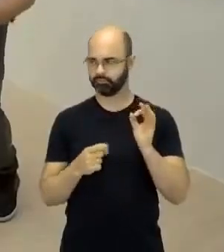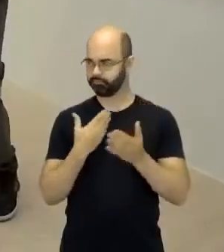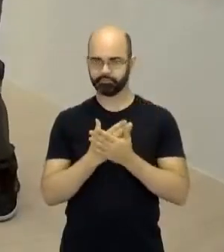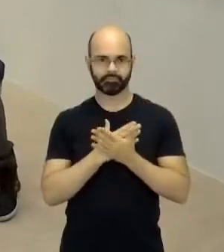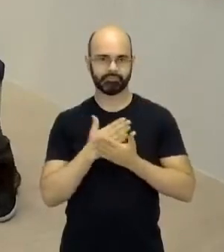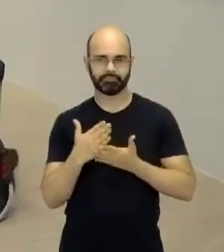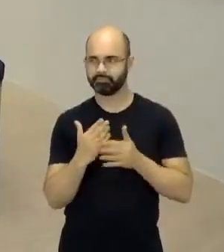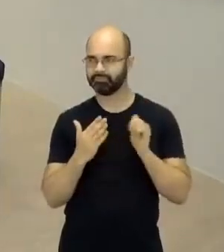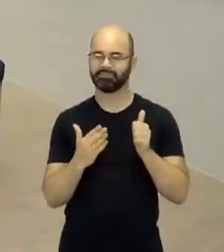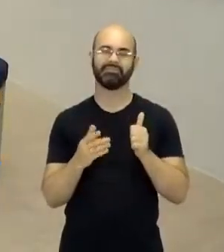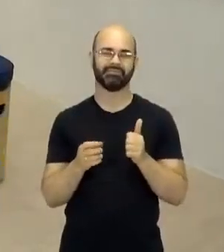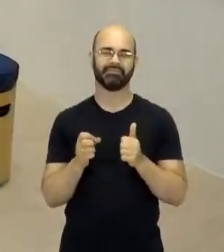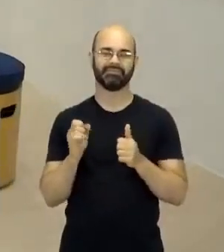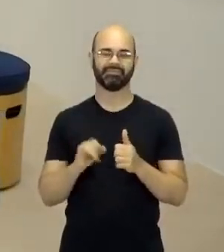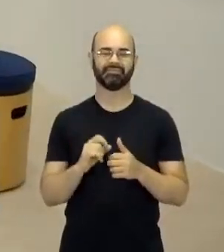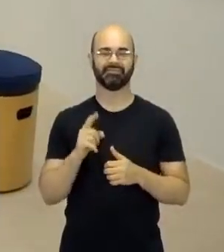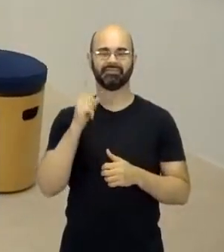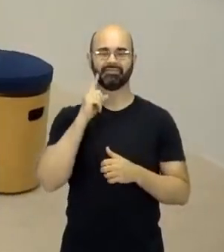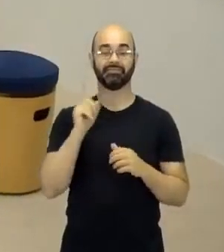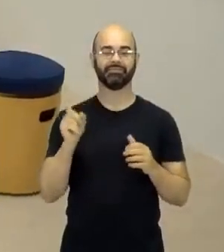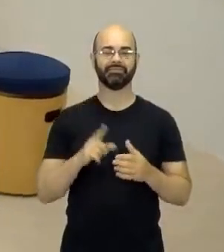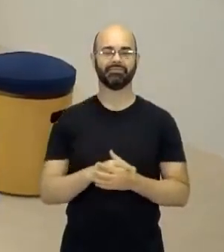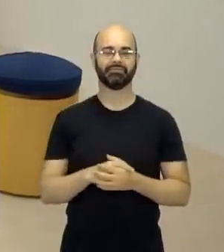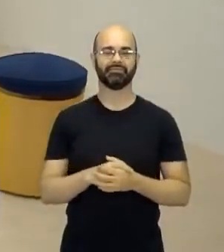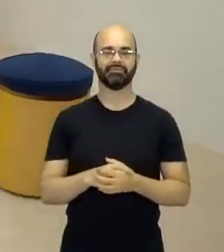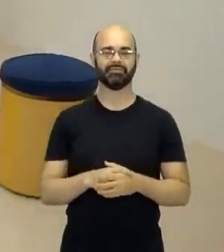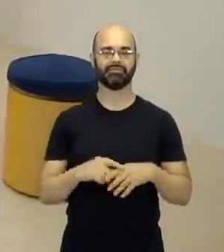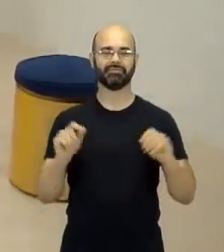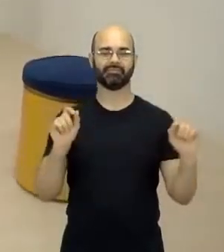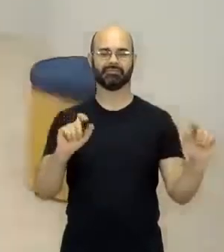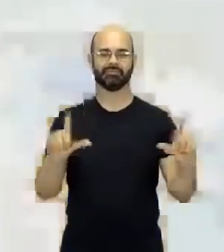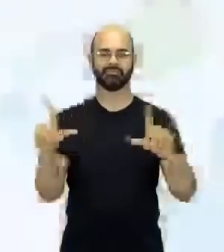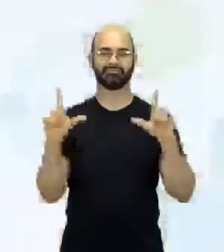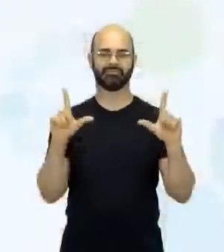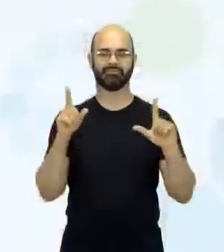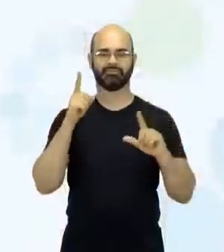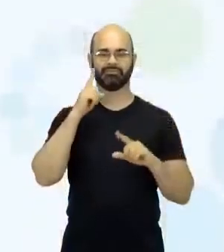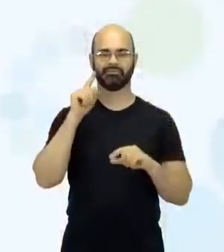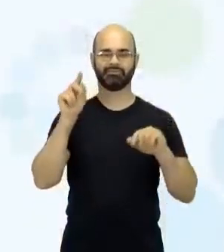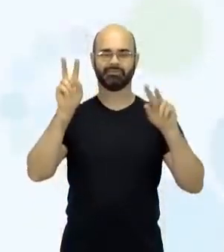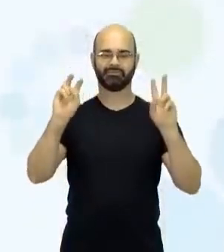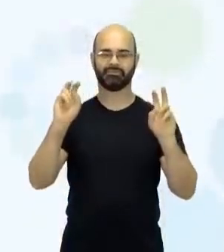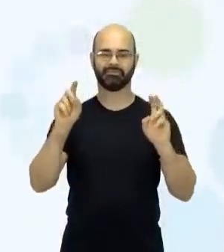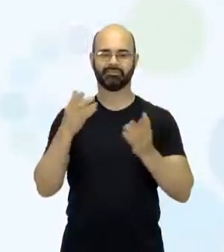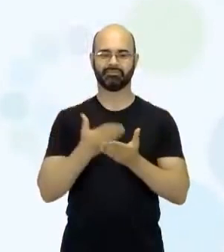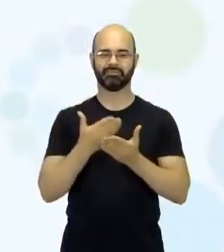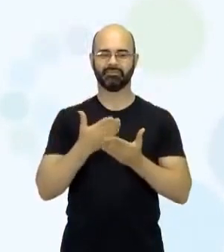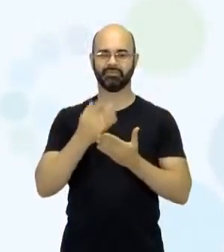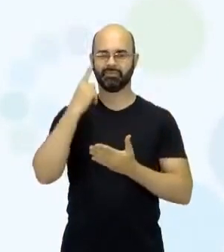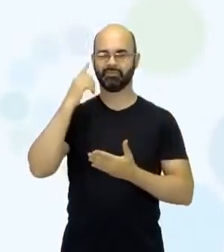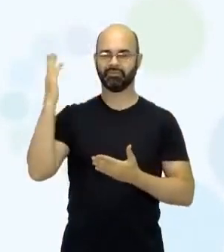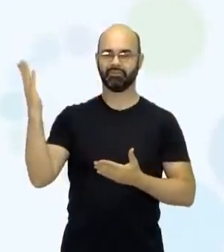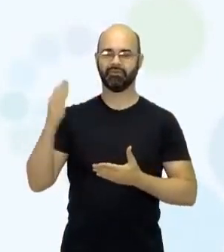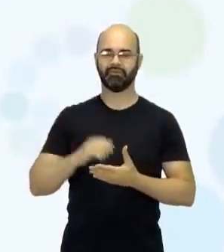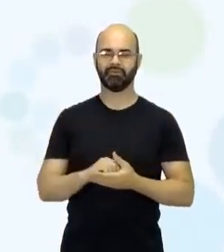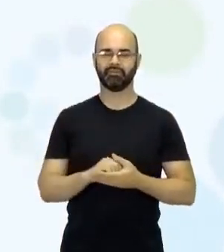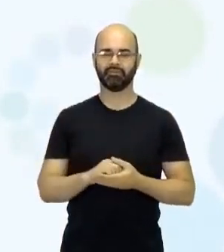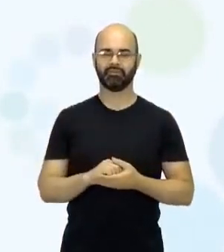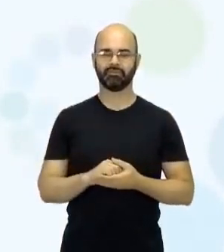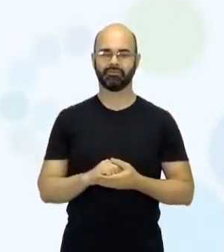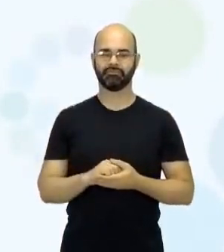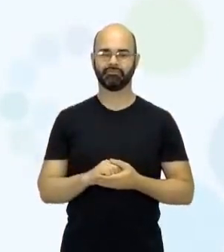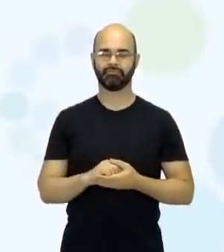Bora. Então, bora lá. Vamos, gente. Lá, cada um. Na telinha de vocês vai aparecer aí o título da aula, vocês vão observar que é Operações